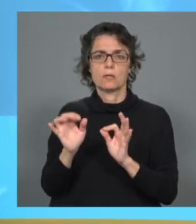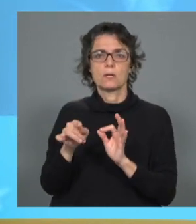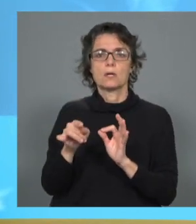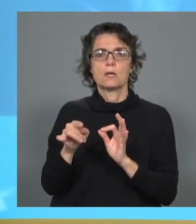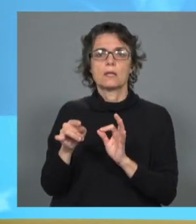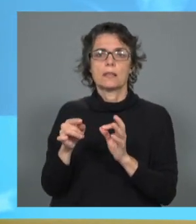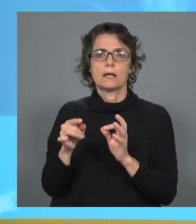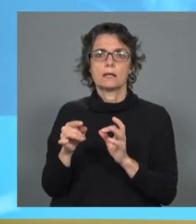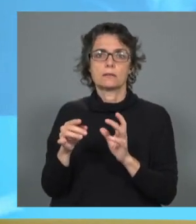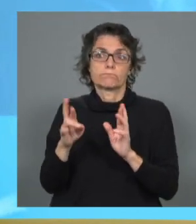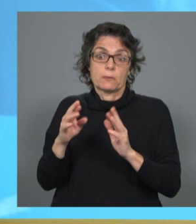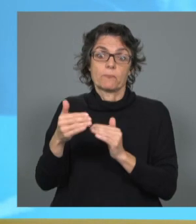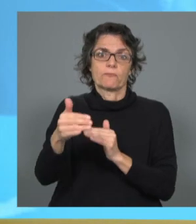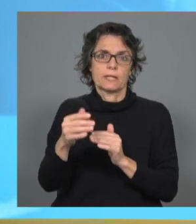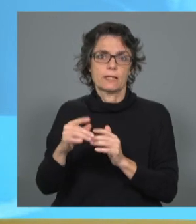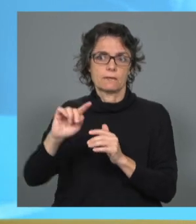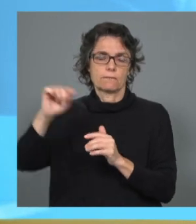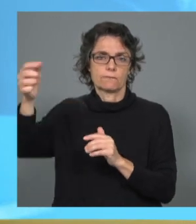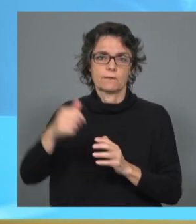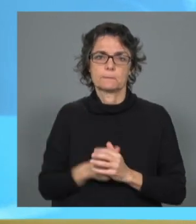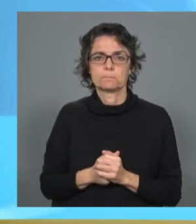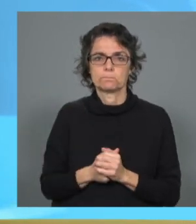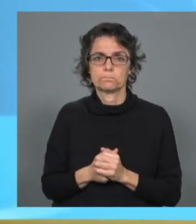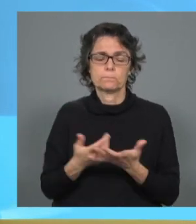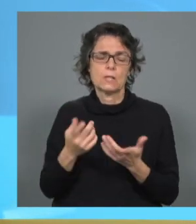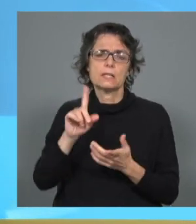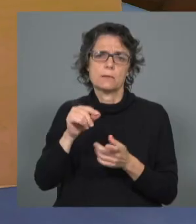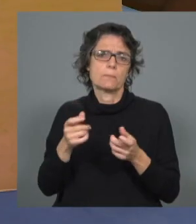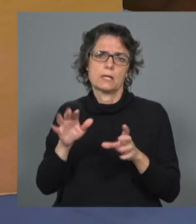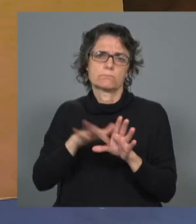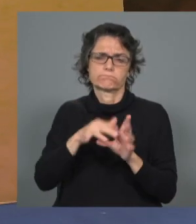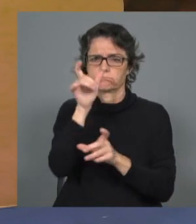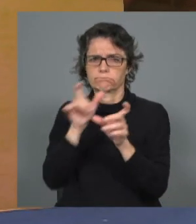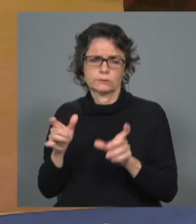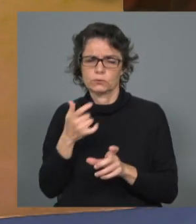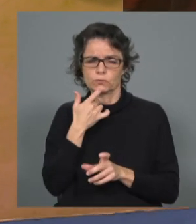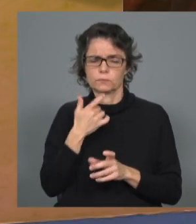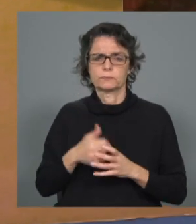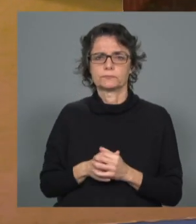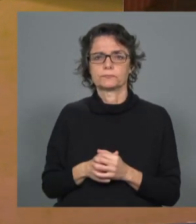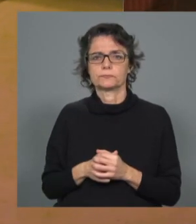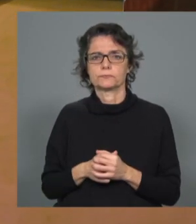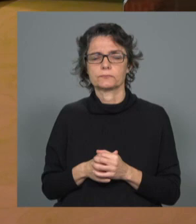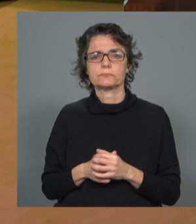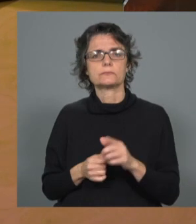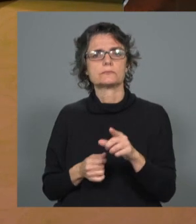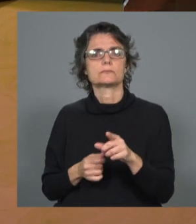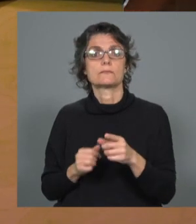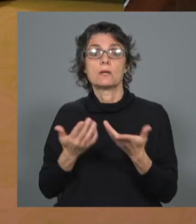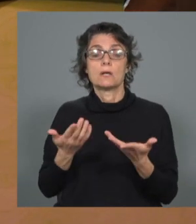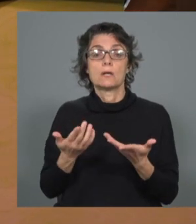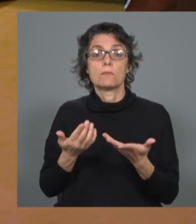rápida, depois de conseguirmos as pessoas para integrar essa missão, tudo isso. Apesar dessa rapidez em conseguir os